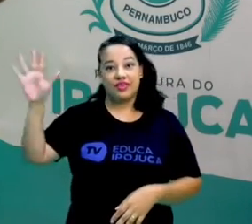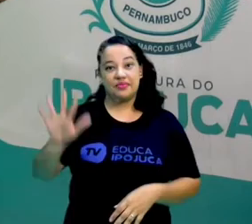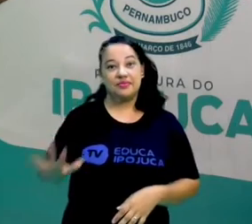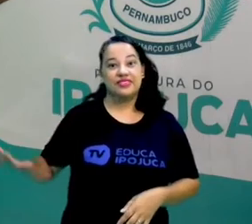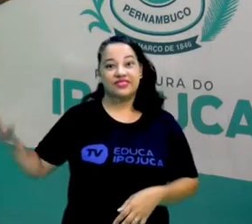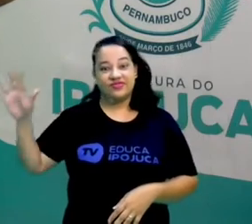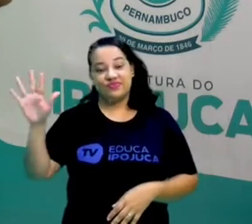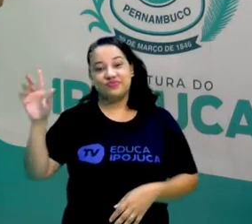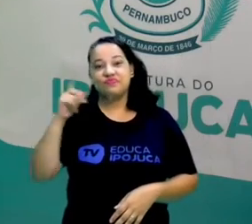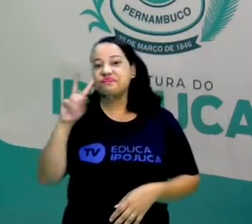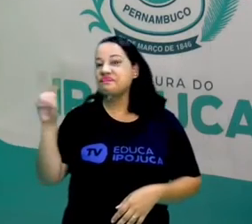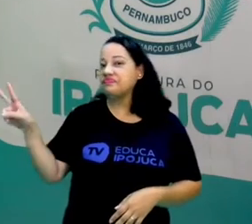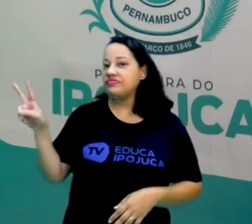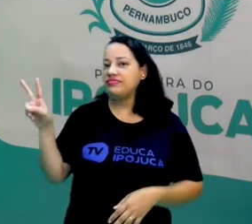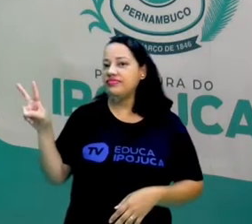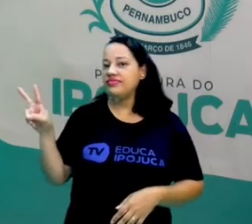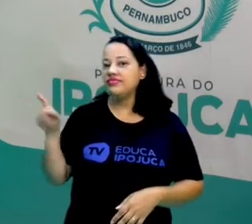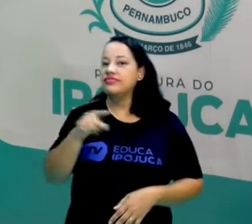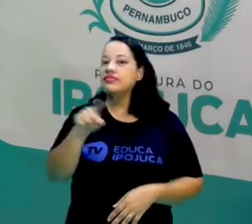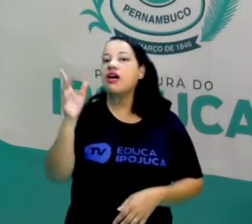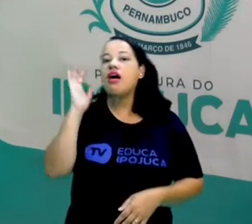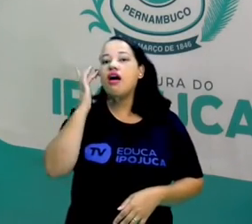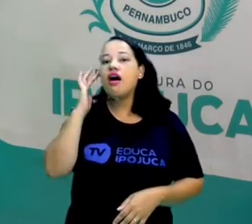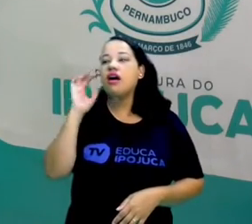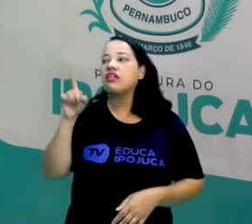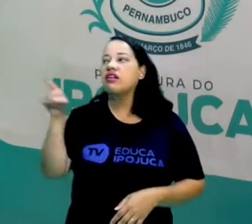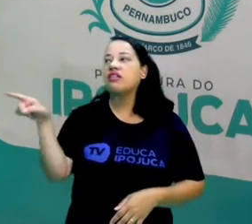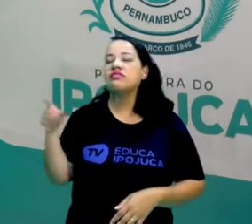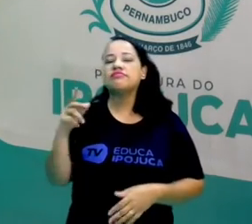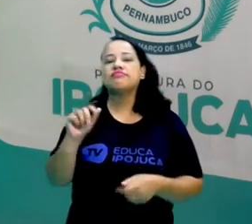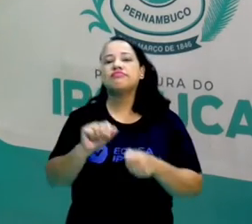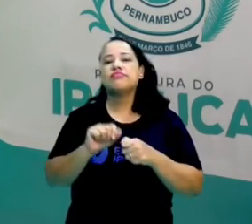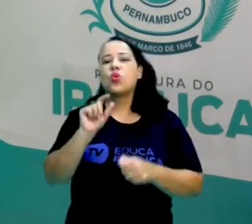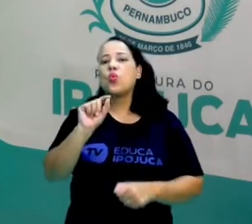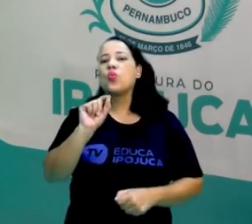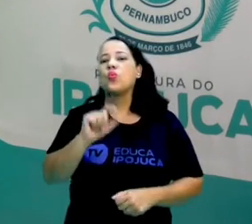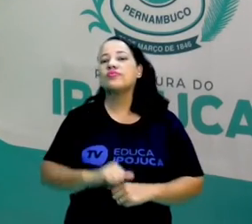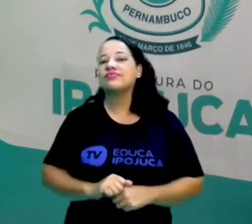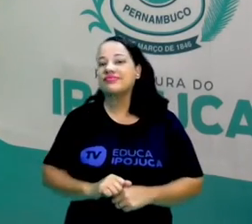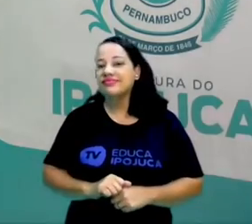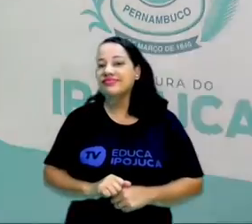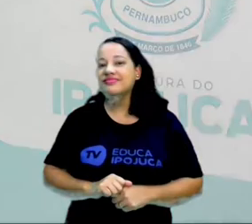E aí? O que é que vocês acham que essas pessoas estão fazendo?